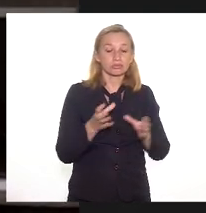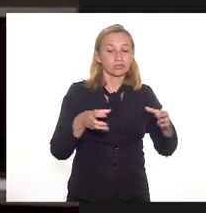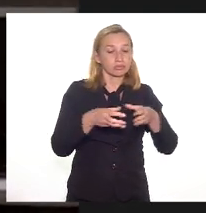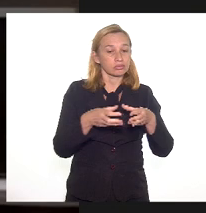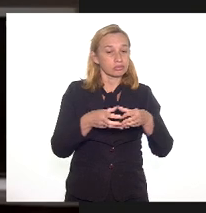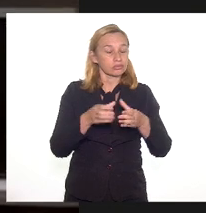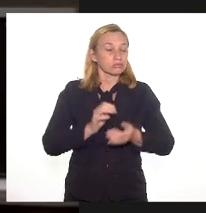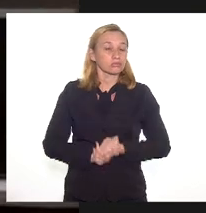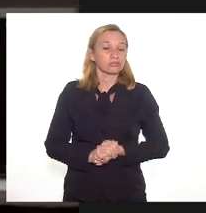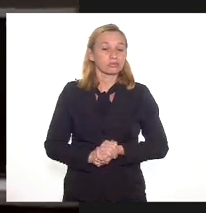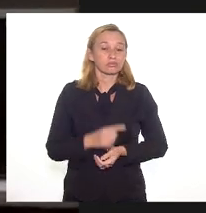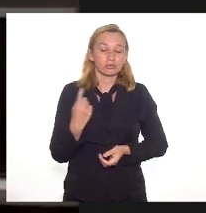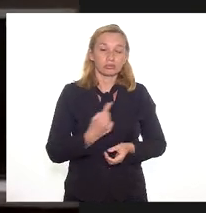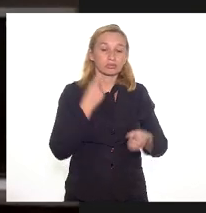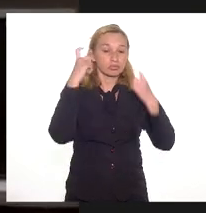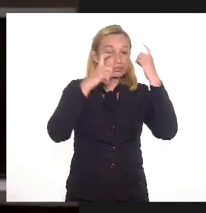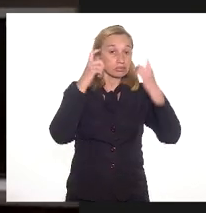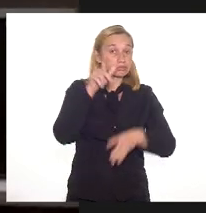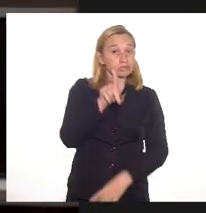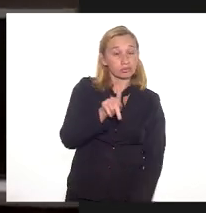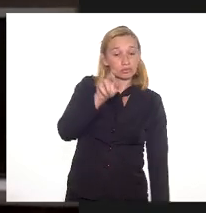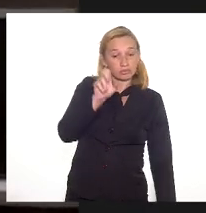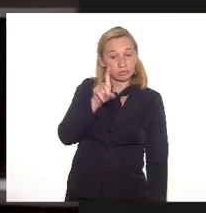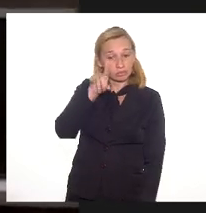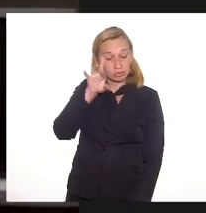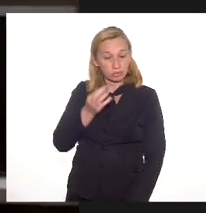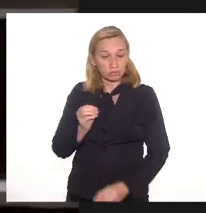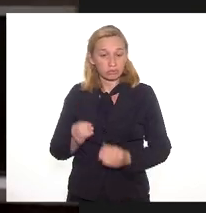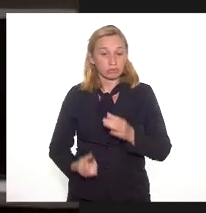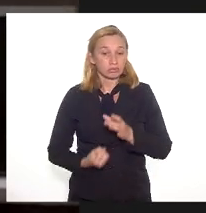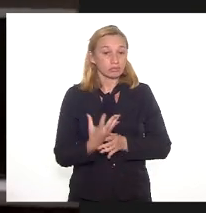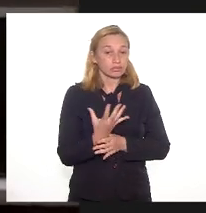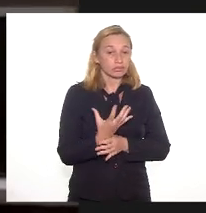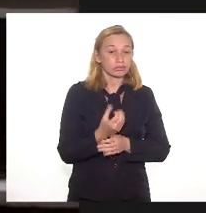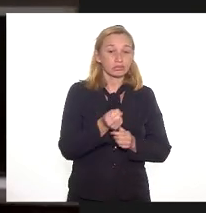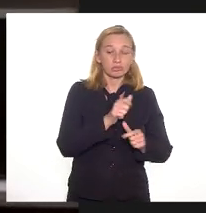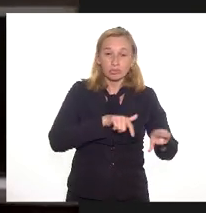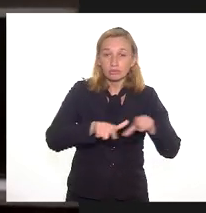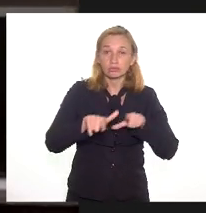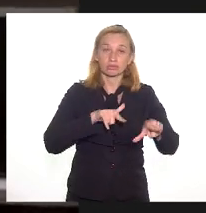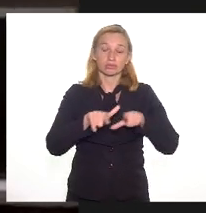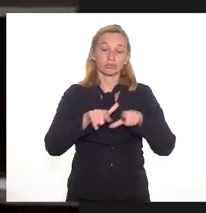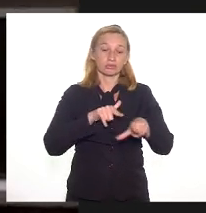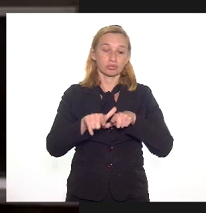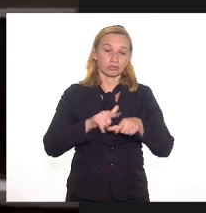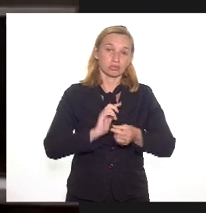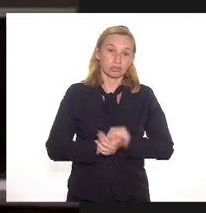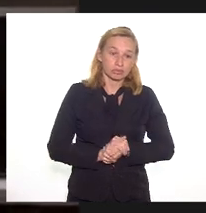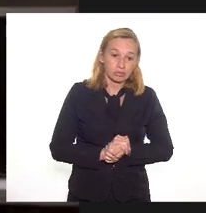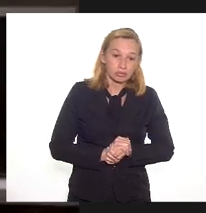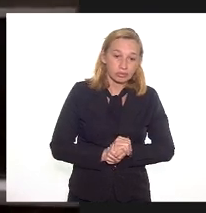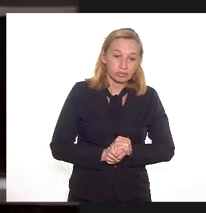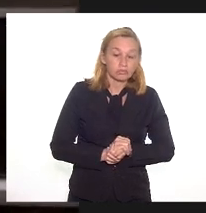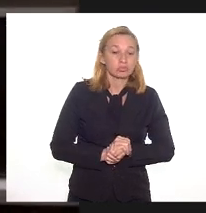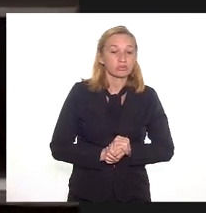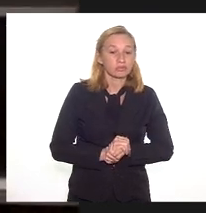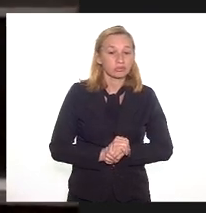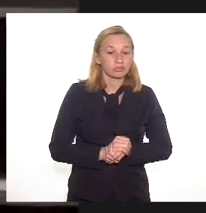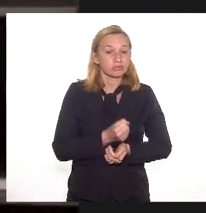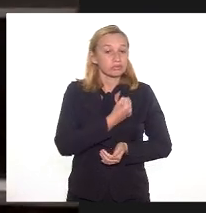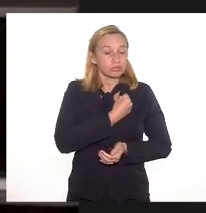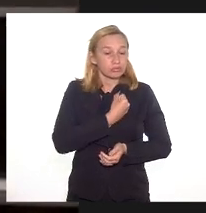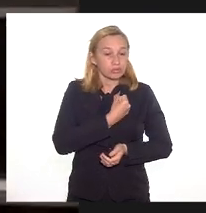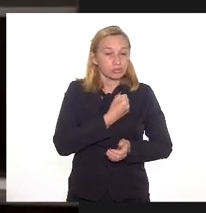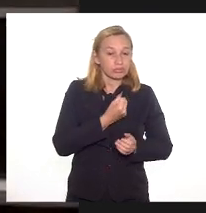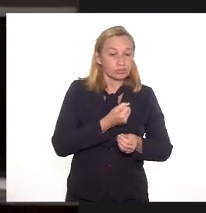nossa preocupação, Pedro, é justamente na geração de empregos, né, no levantamento da economia